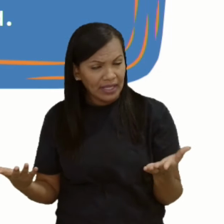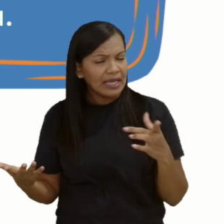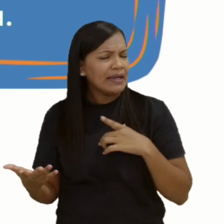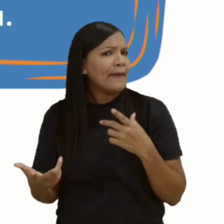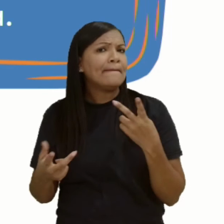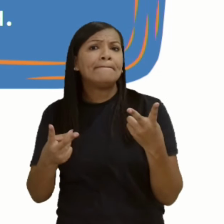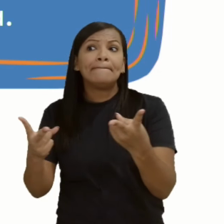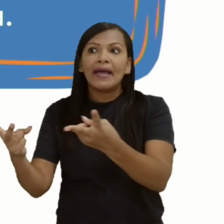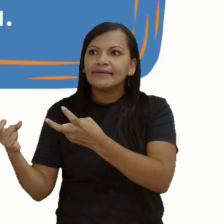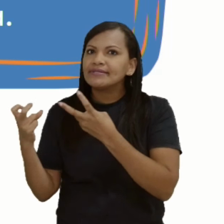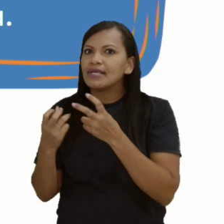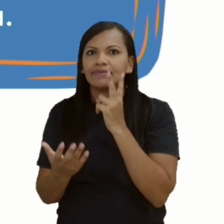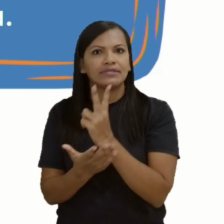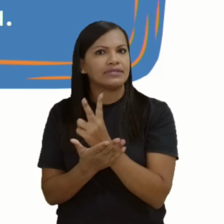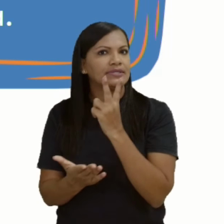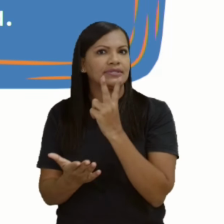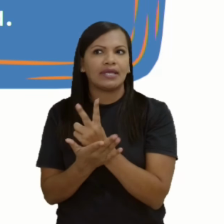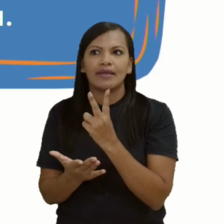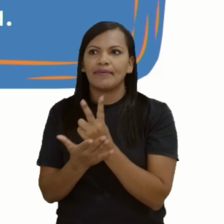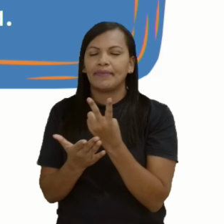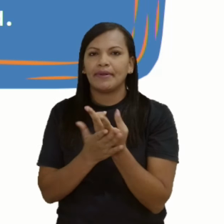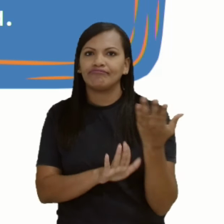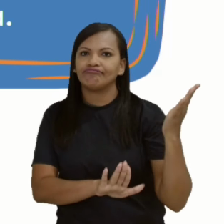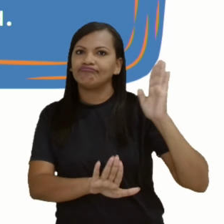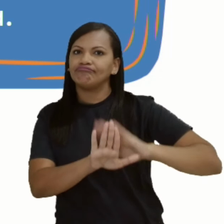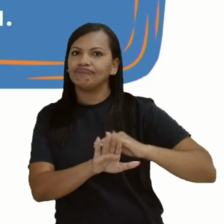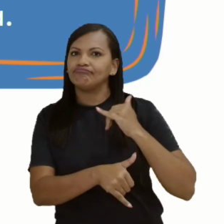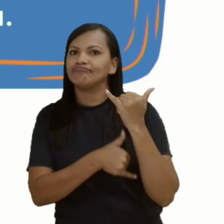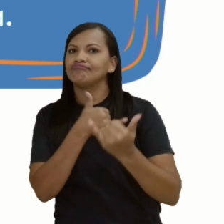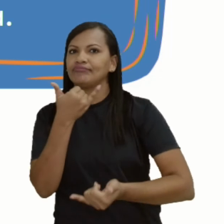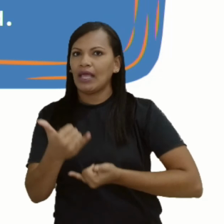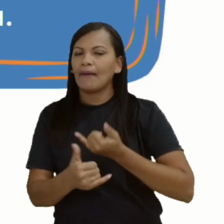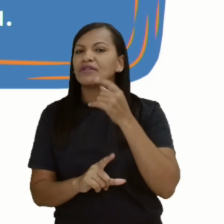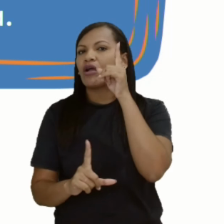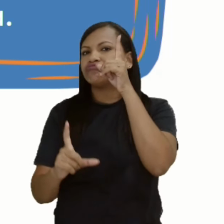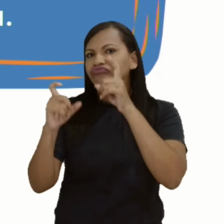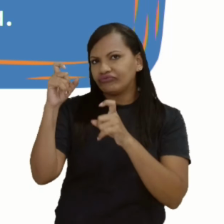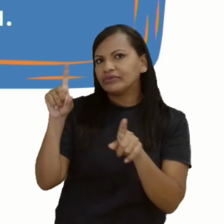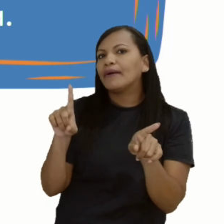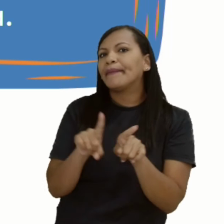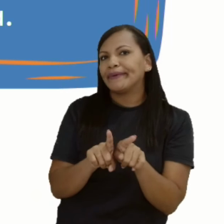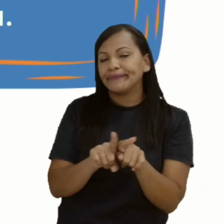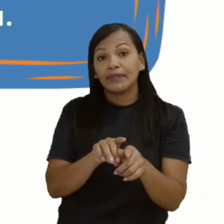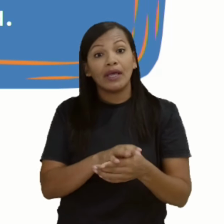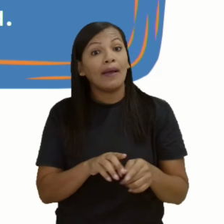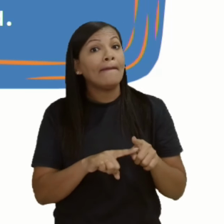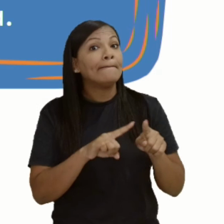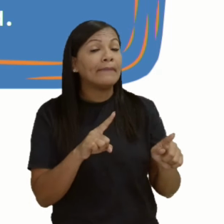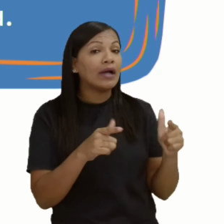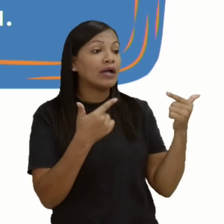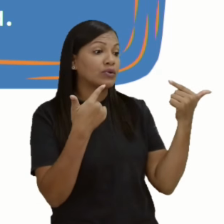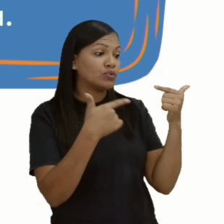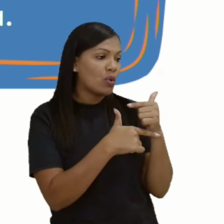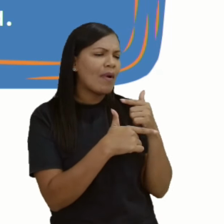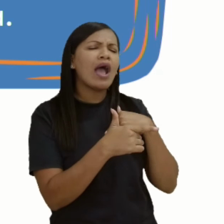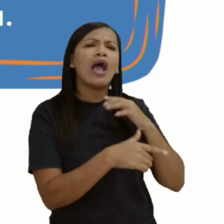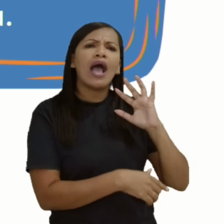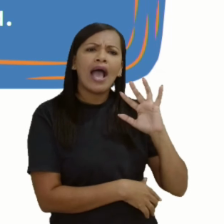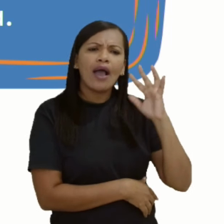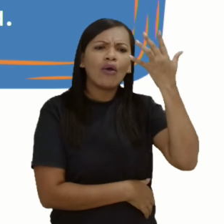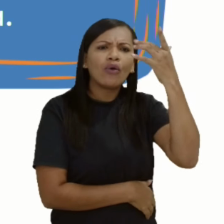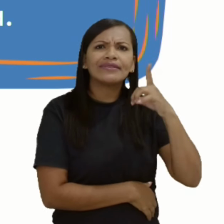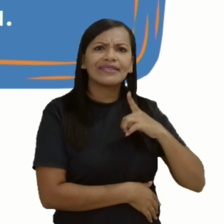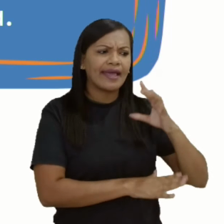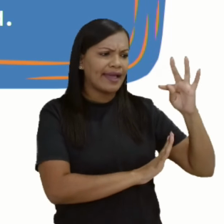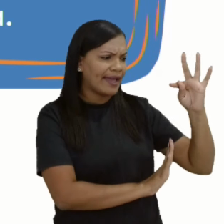gente percebe, de fato, a brincadeira, o sarcasmo. E o humor? O humor acontece quando o